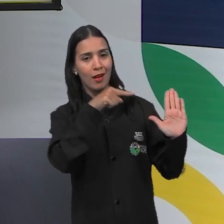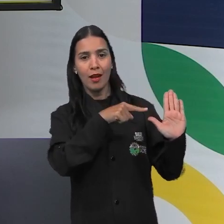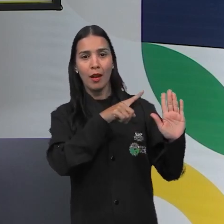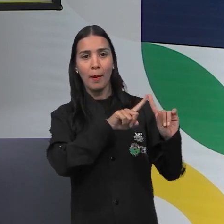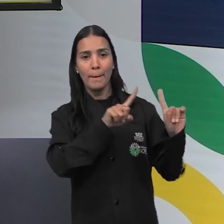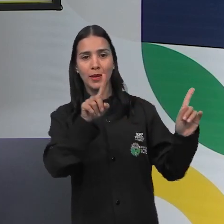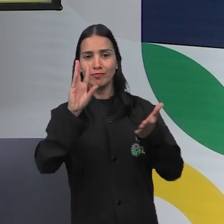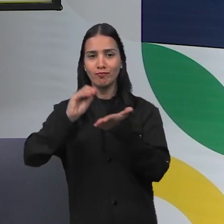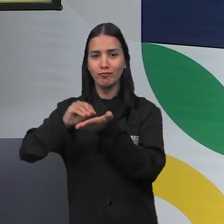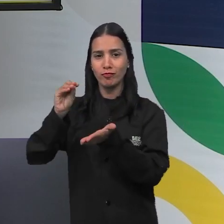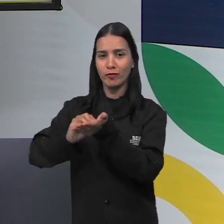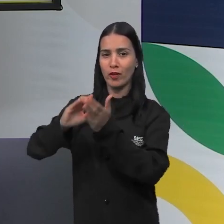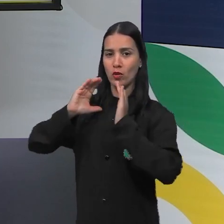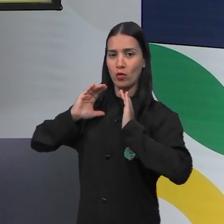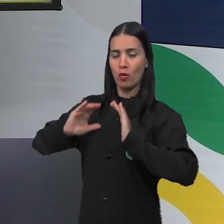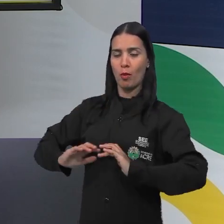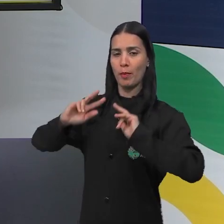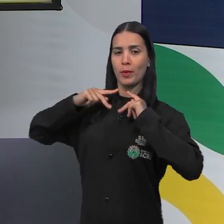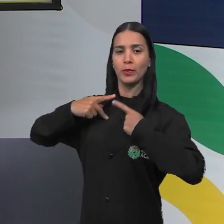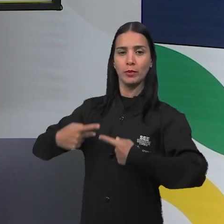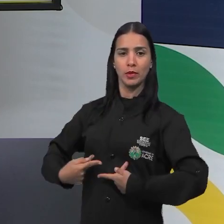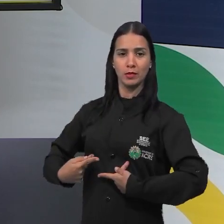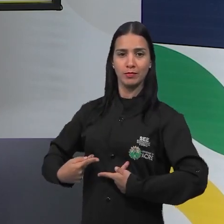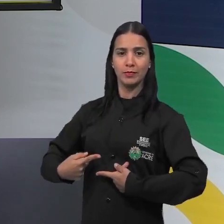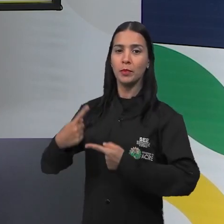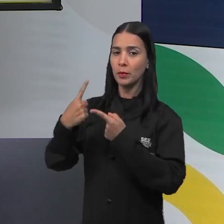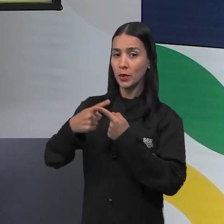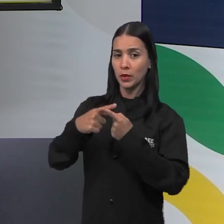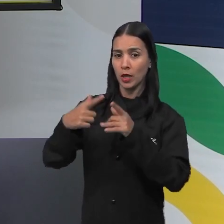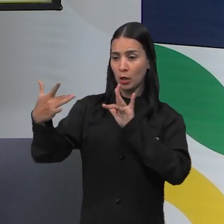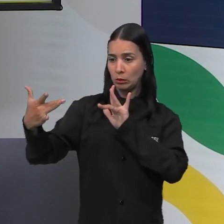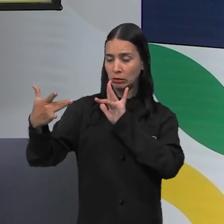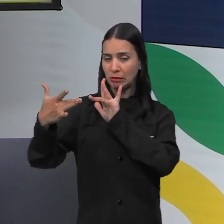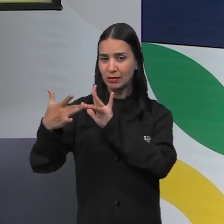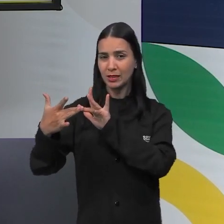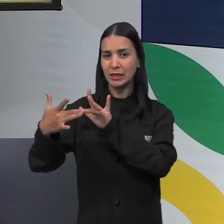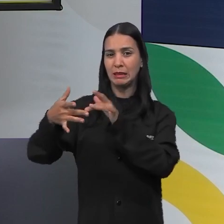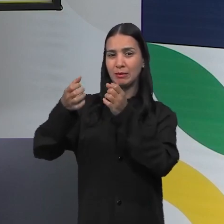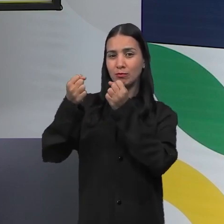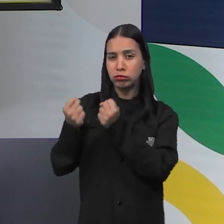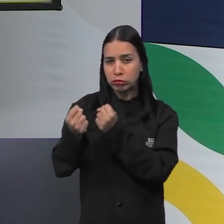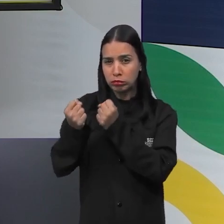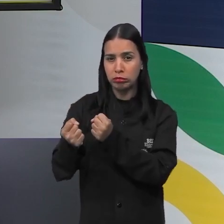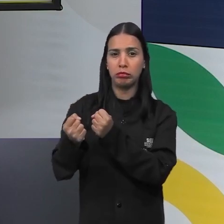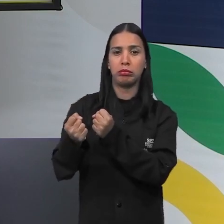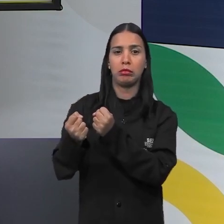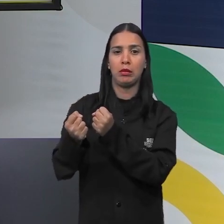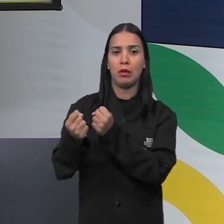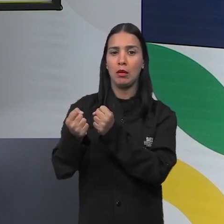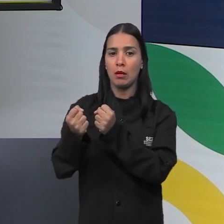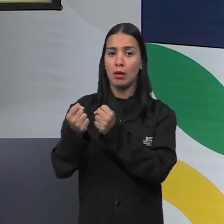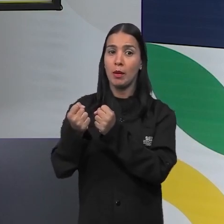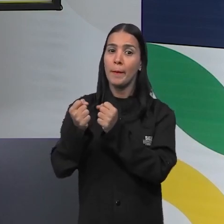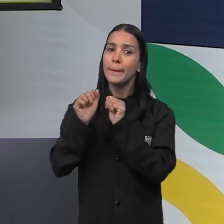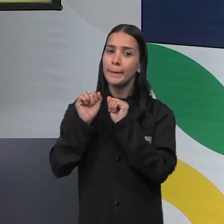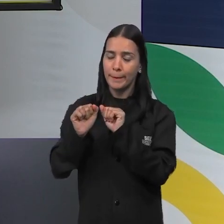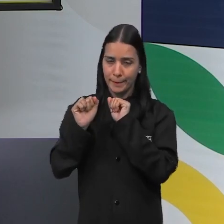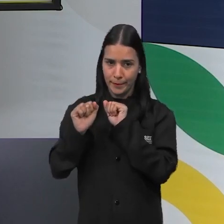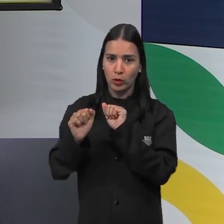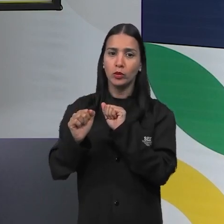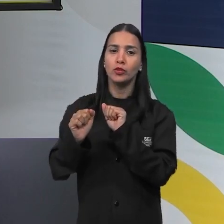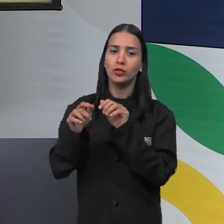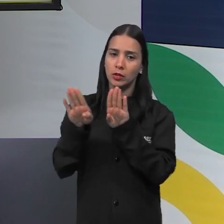comportamentos, as ações, o contato vai ser muito, como eu posso dizer, muito liberal e